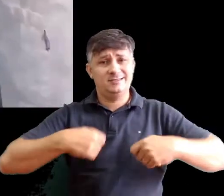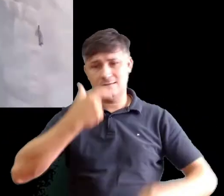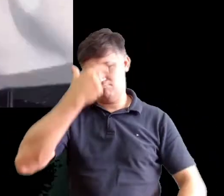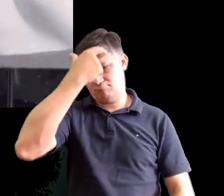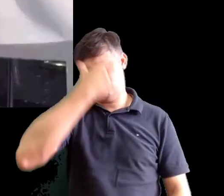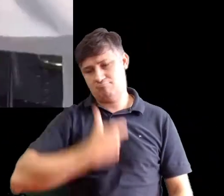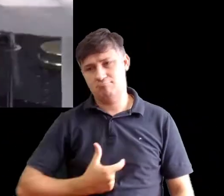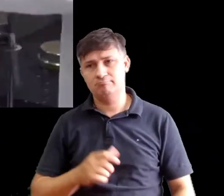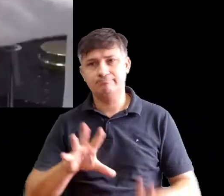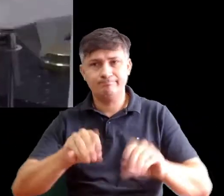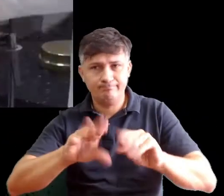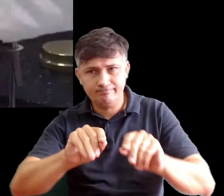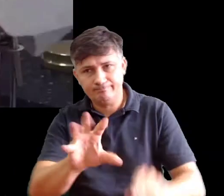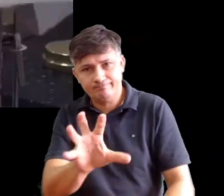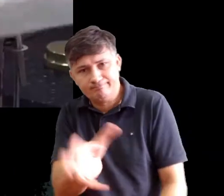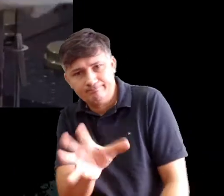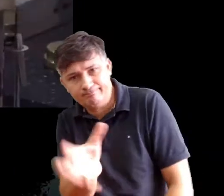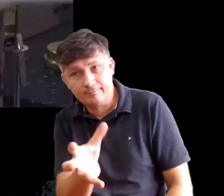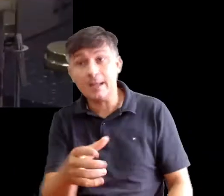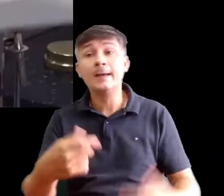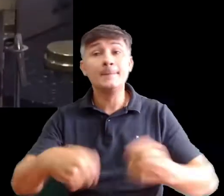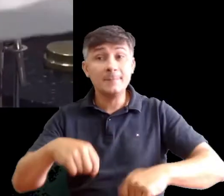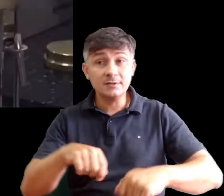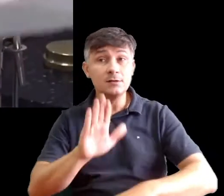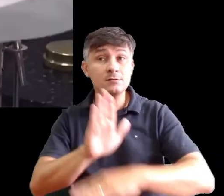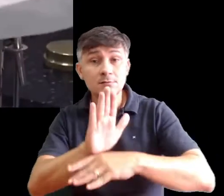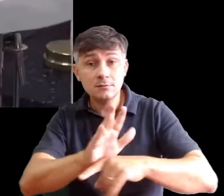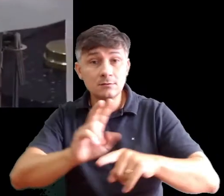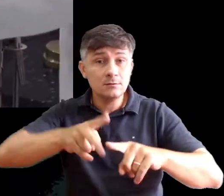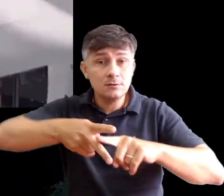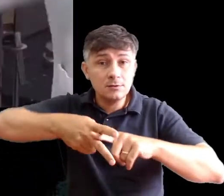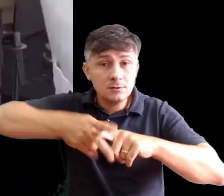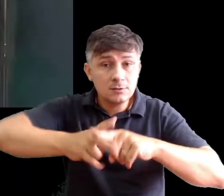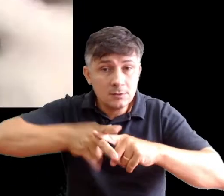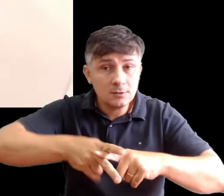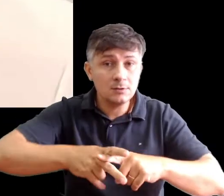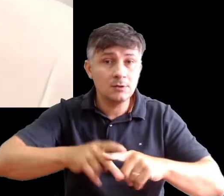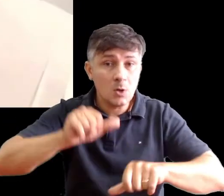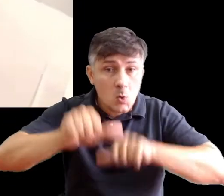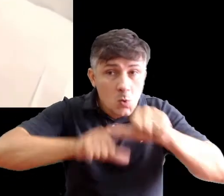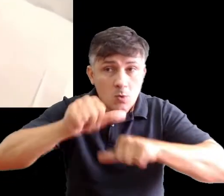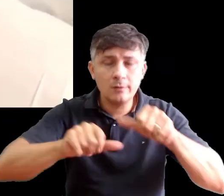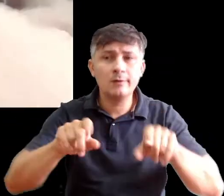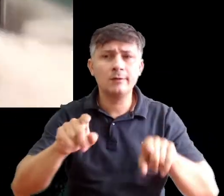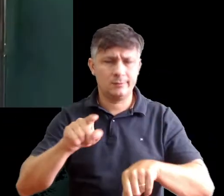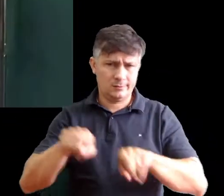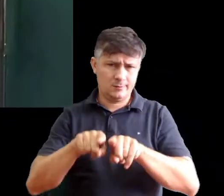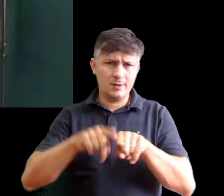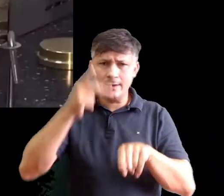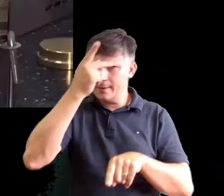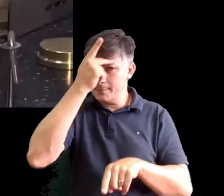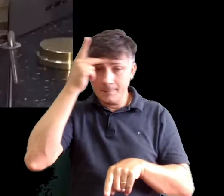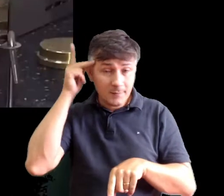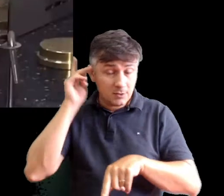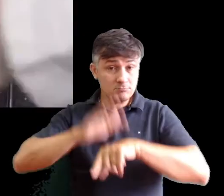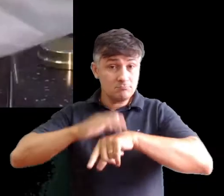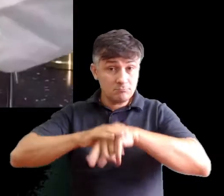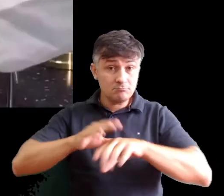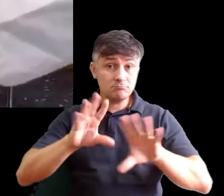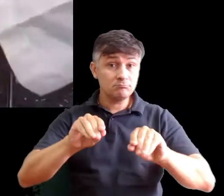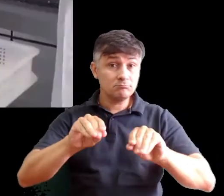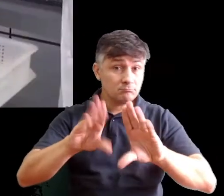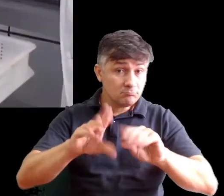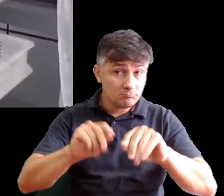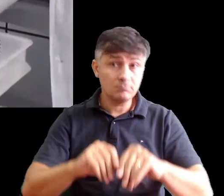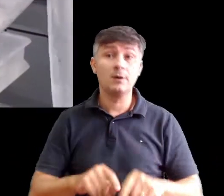Por mais avançadas que sejam, elas necessitam de manutenção e de pessoas que as operem e controlem. Além disso,